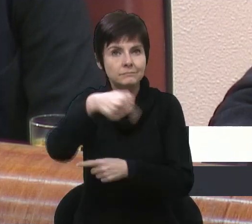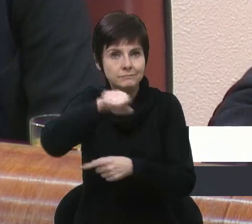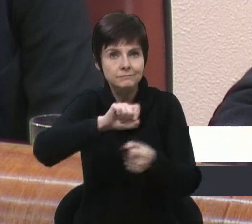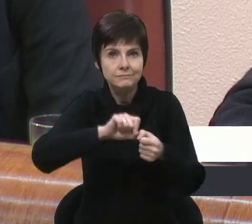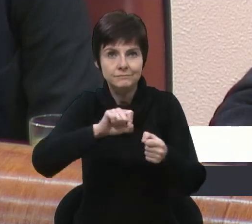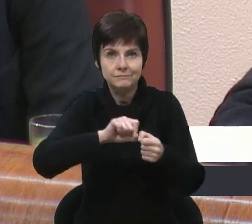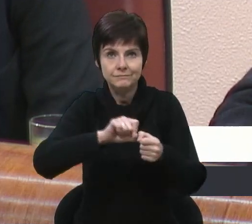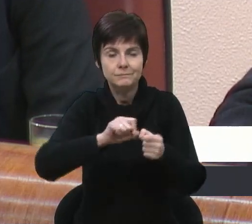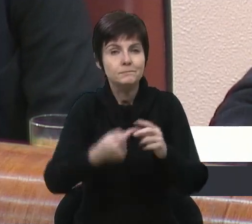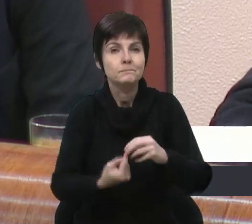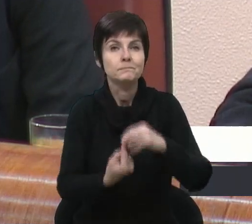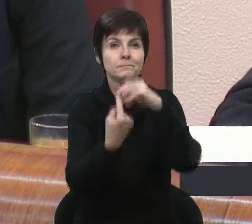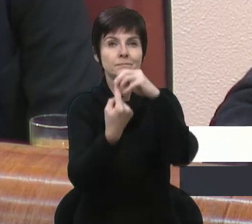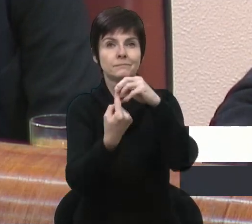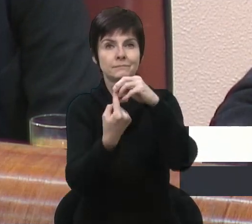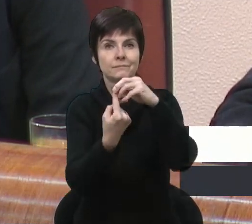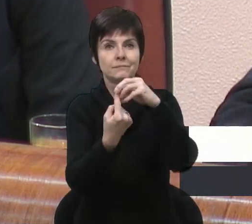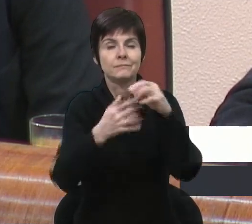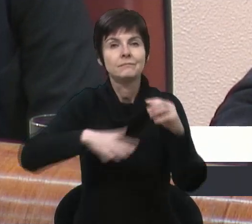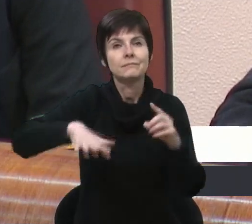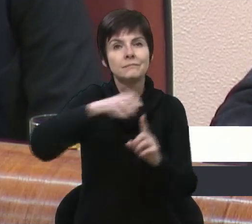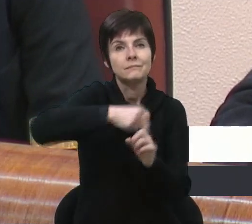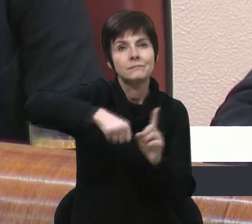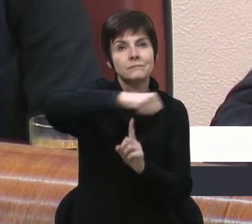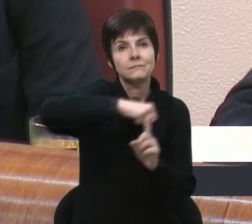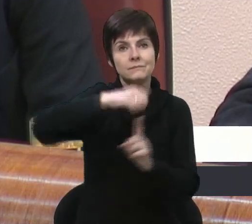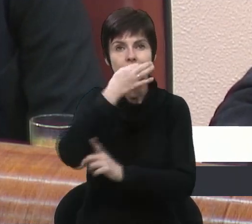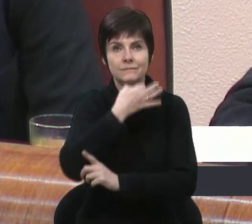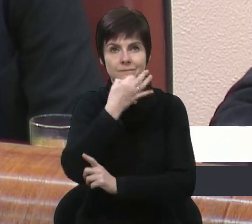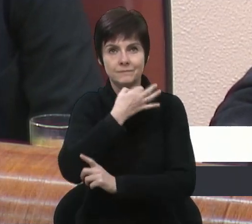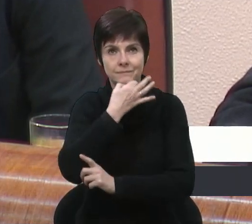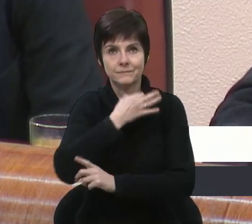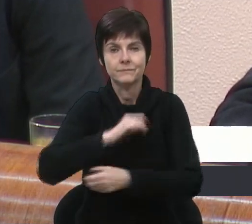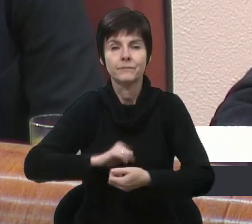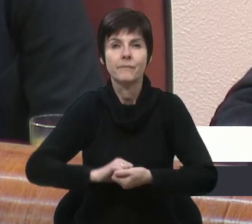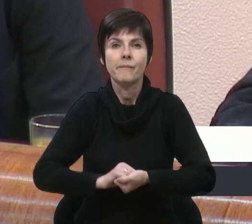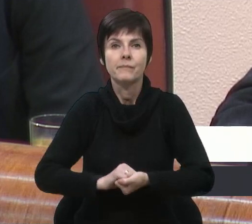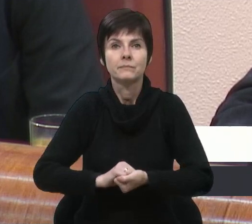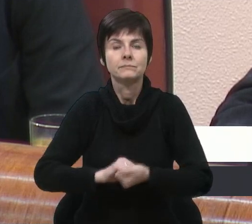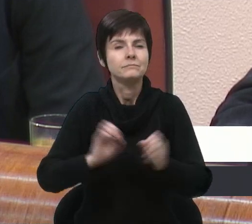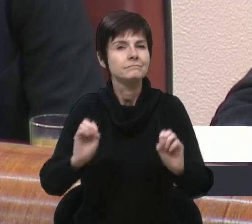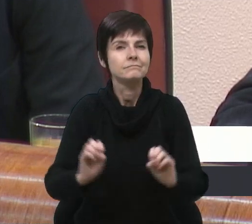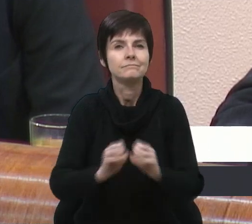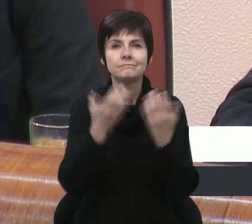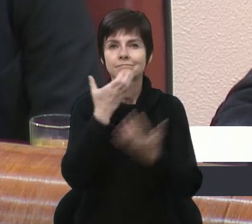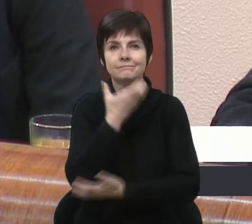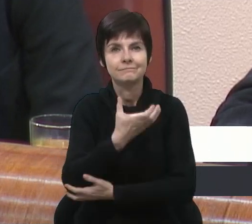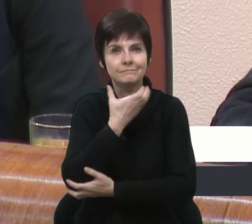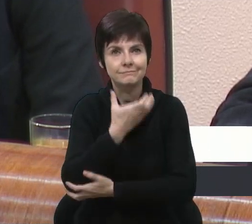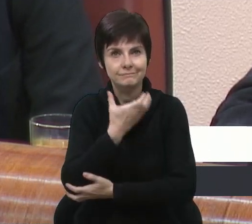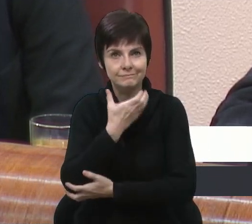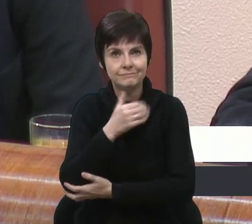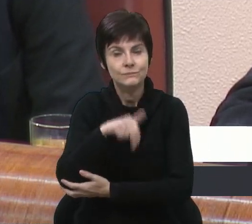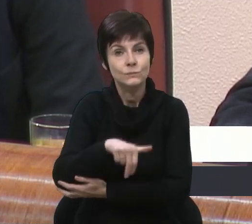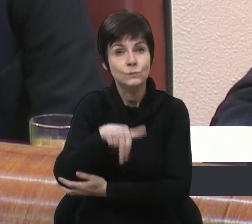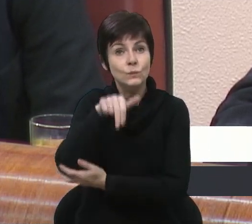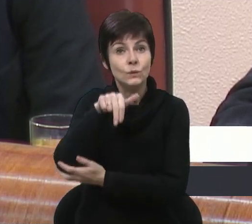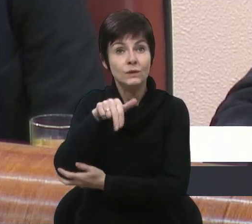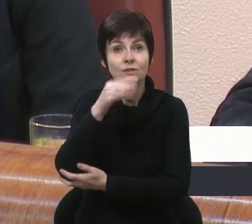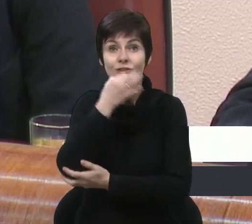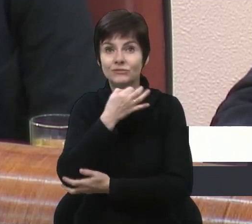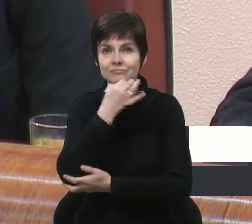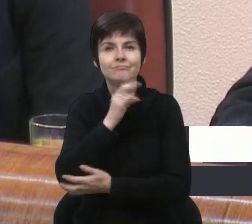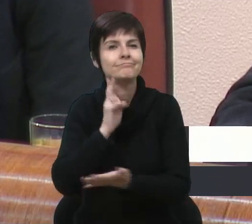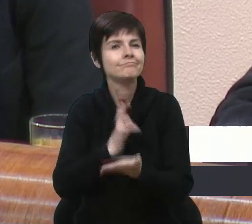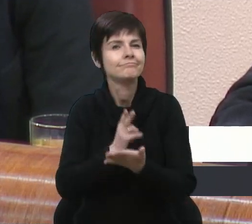fazem, principalmente nas causas sociais da nossa cidade. Nas festas de Natal na Zona Norte, sempre